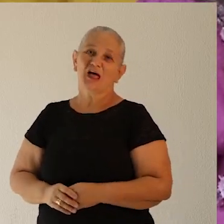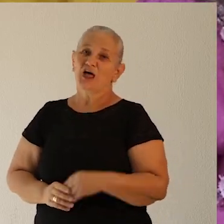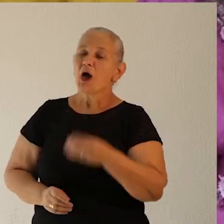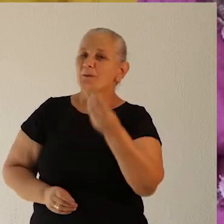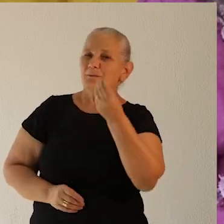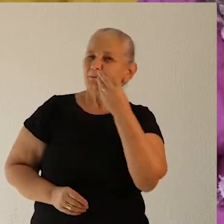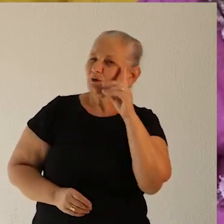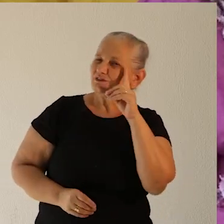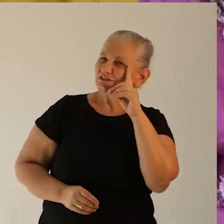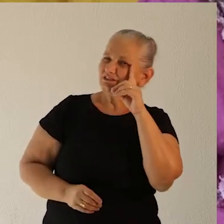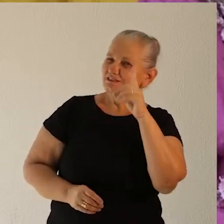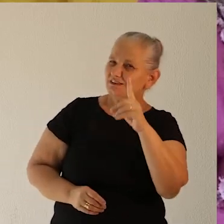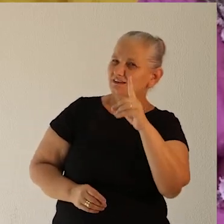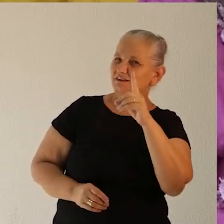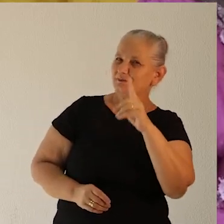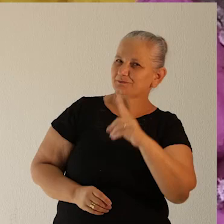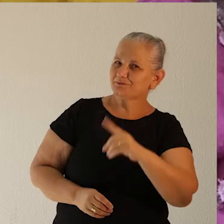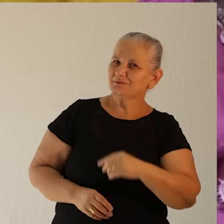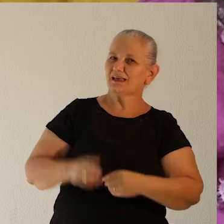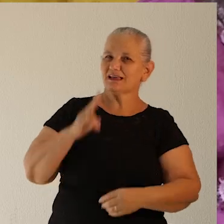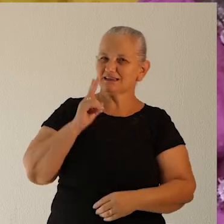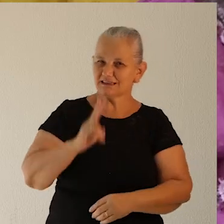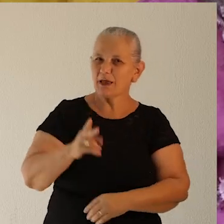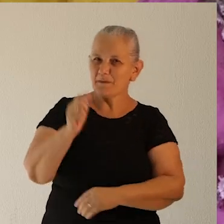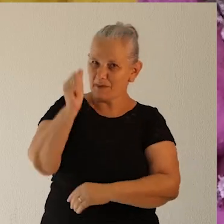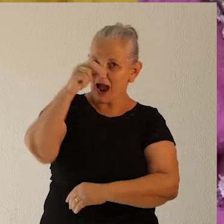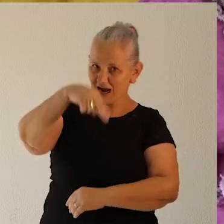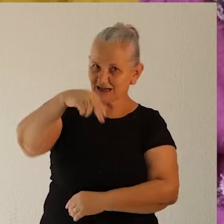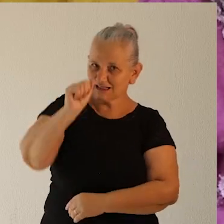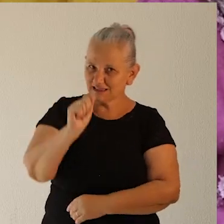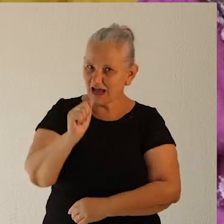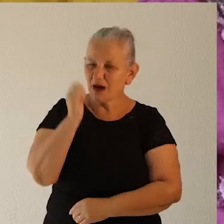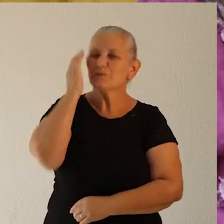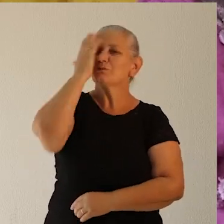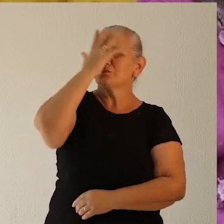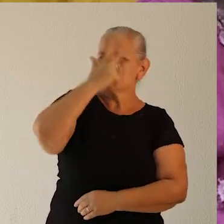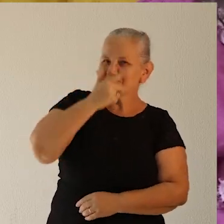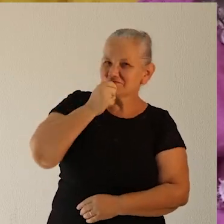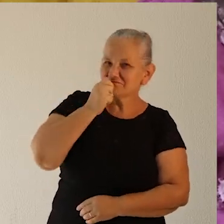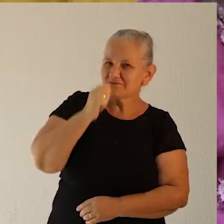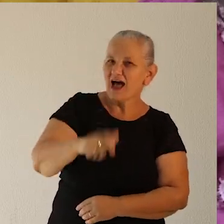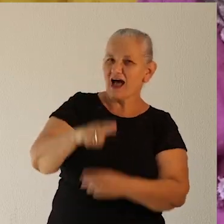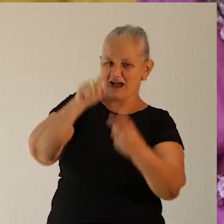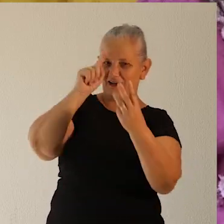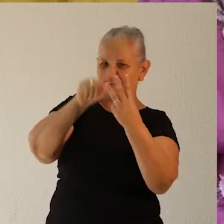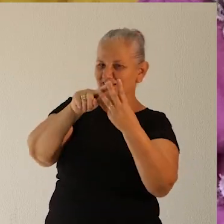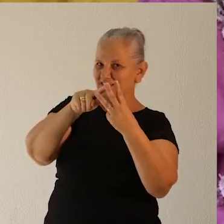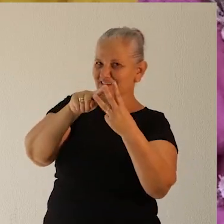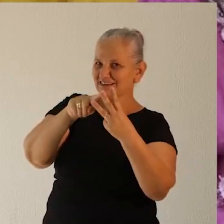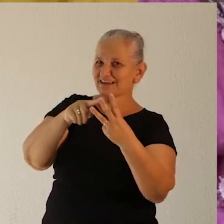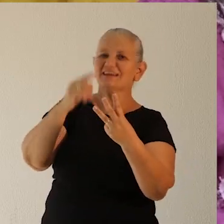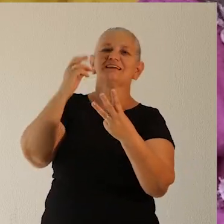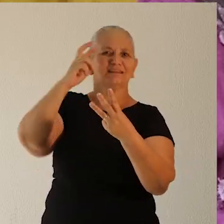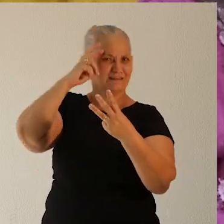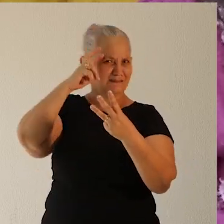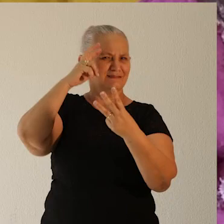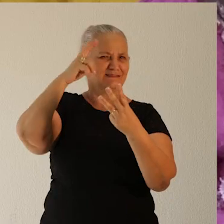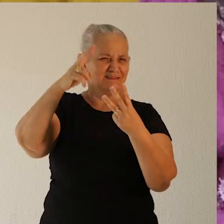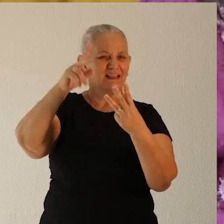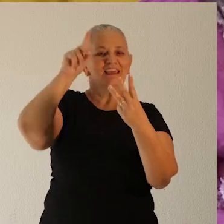bom dia. Arabella foi sempre a mais bela, Carolina a mais sábia menina e Maria